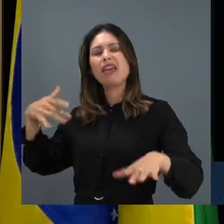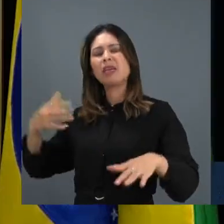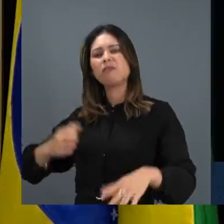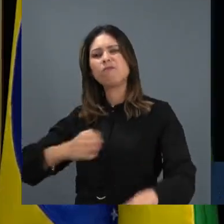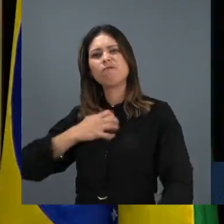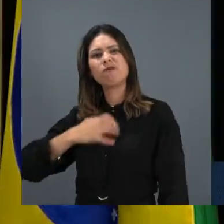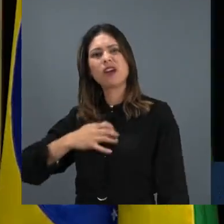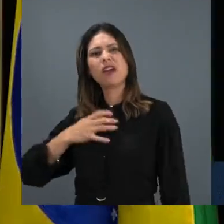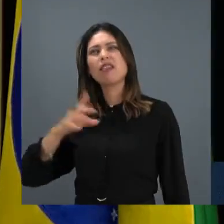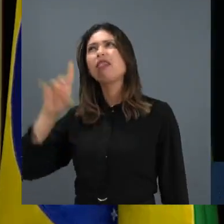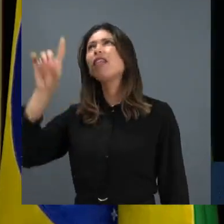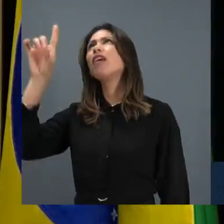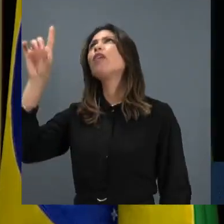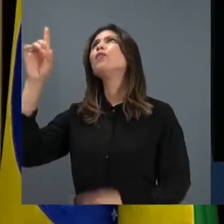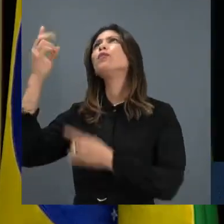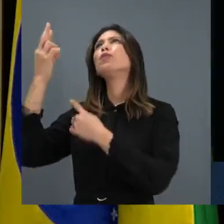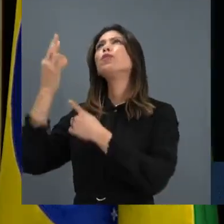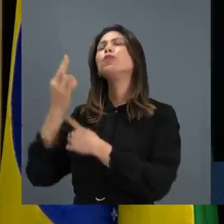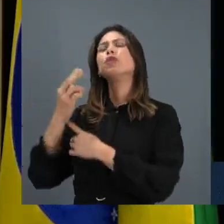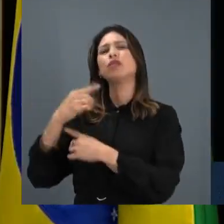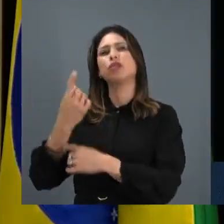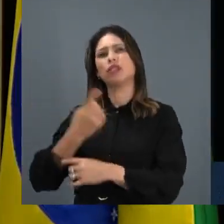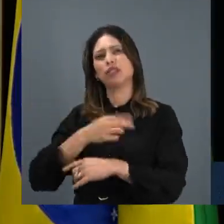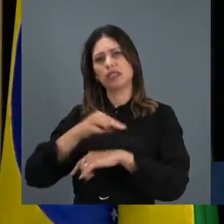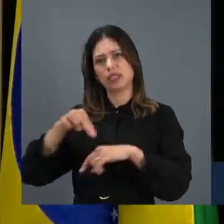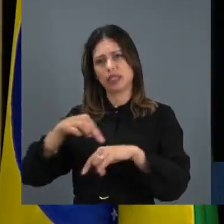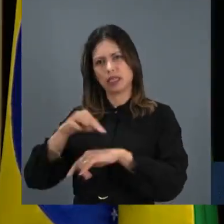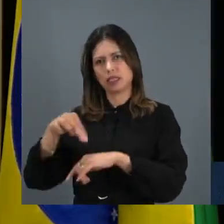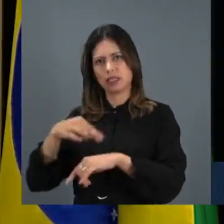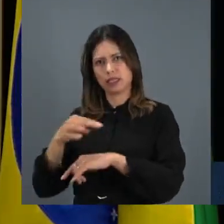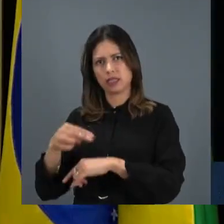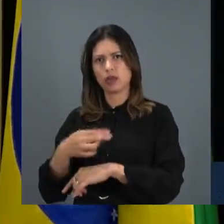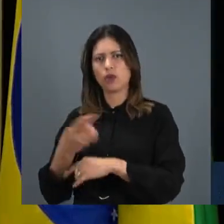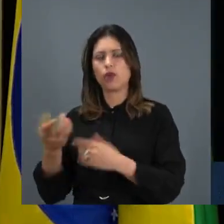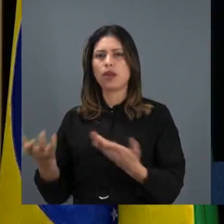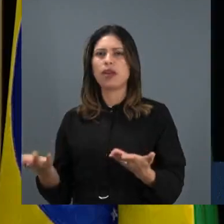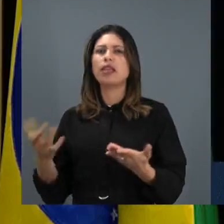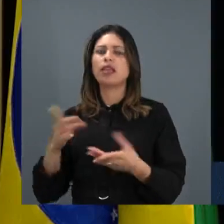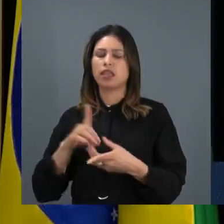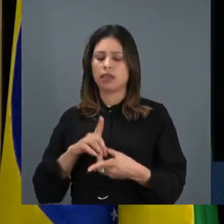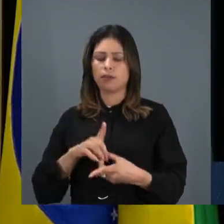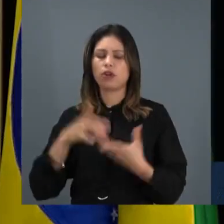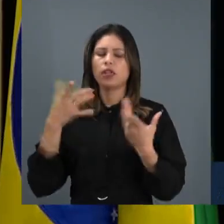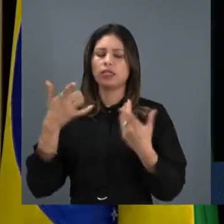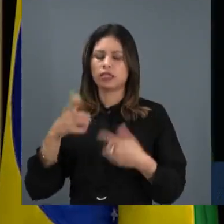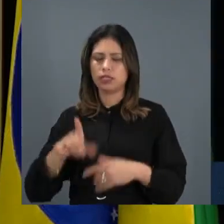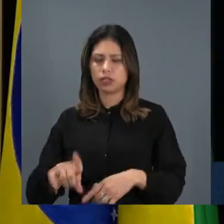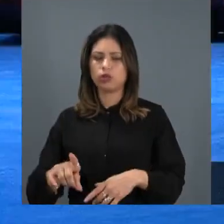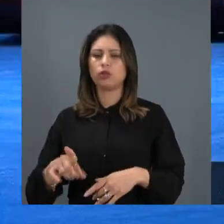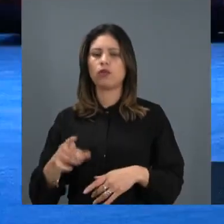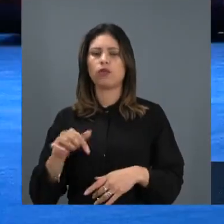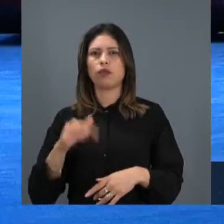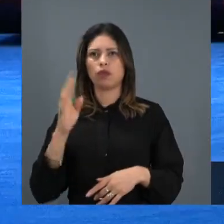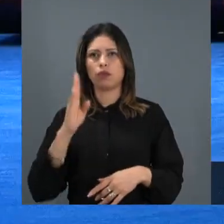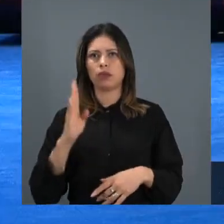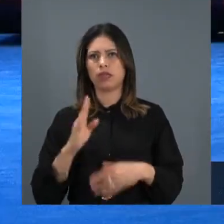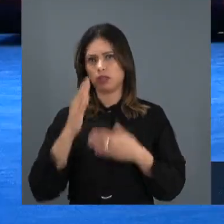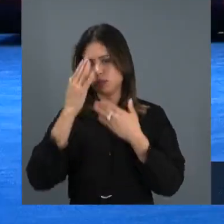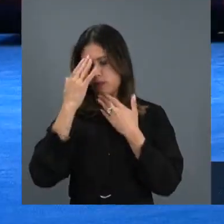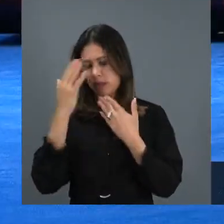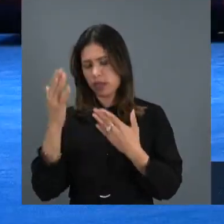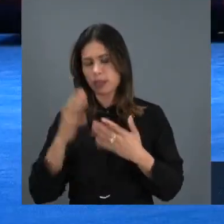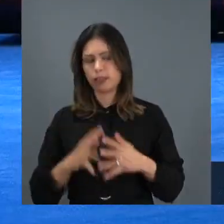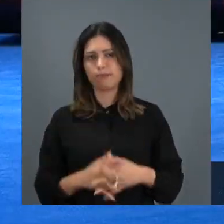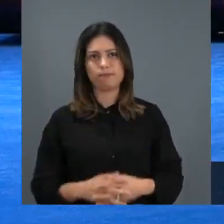a nossa nação e que a gente volte a ter justiça e democracia em nosso Brasil. Muito obrigado, presidente, senador